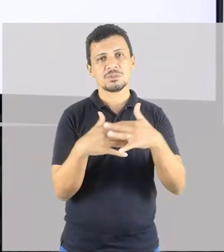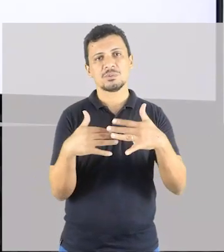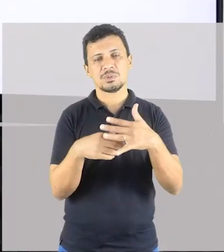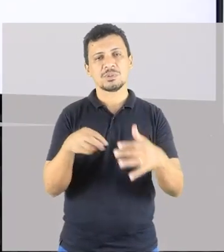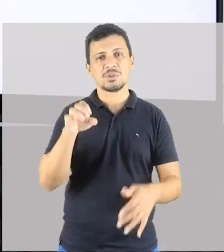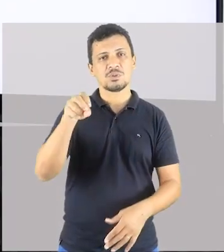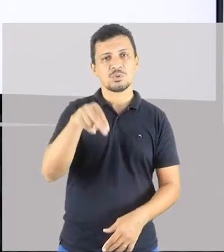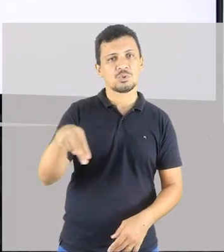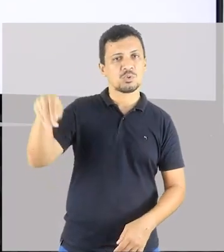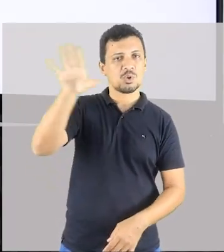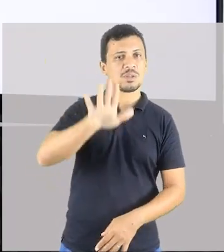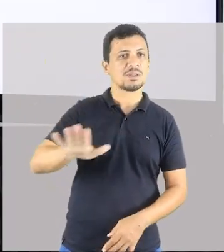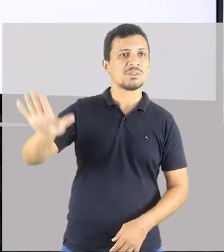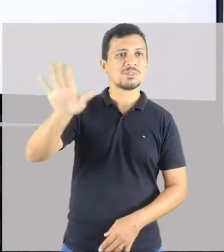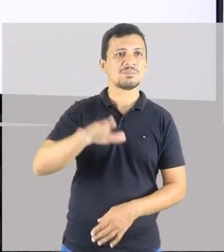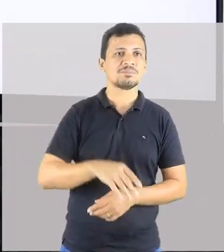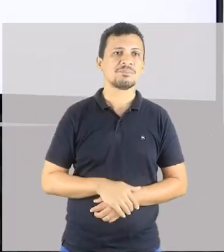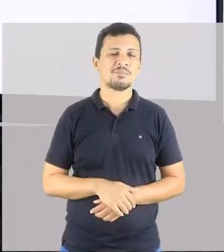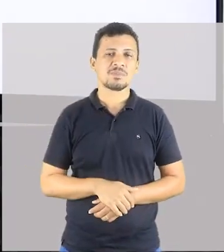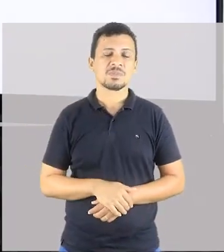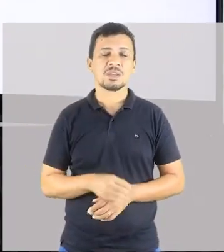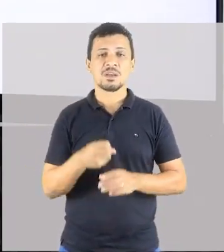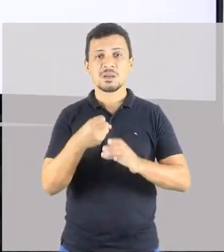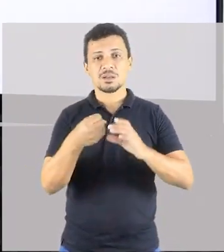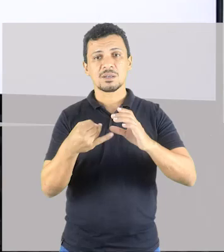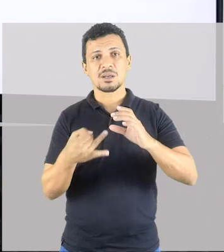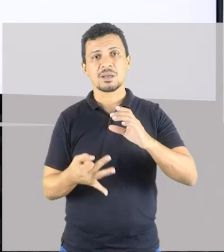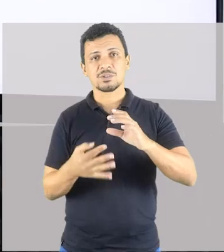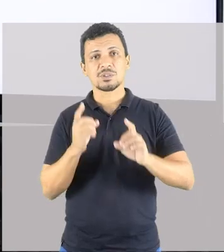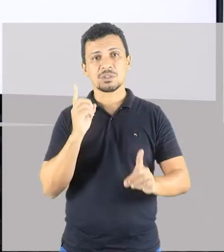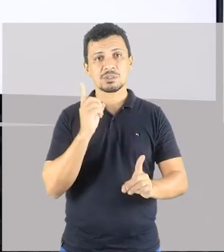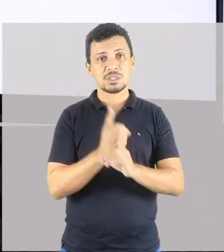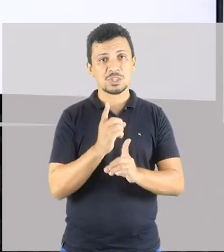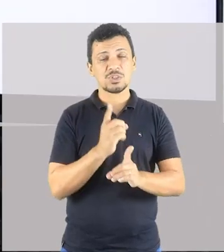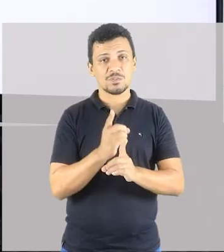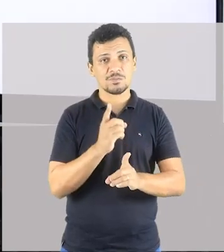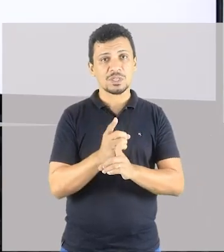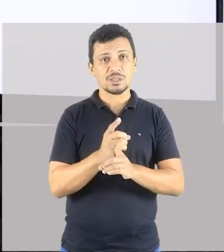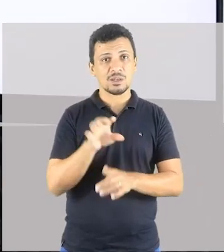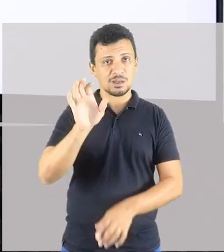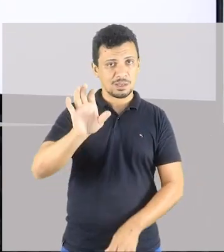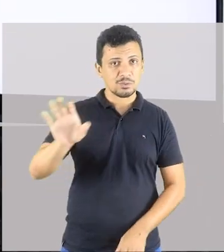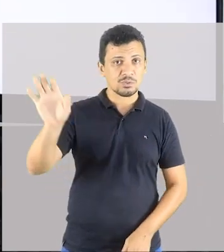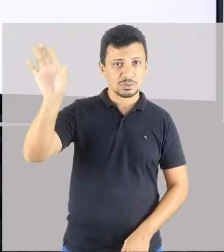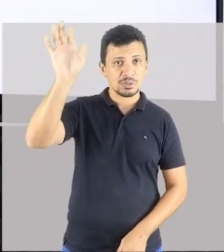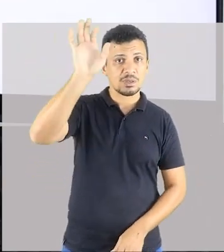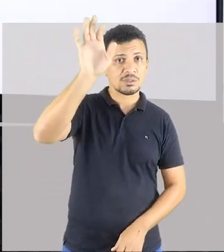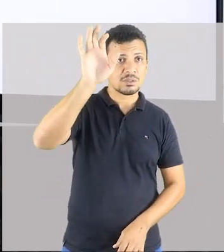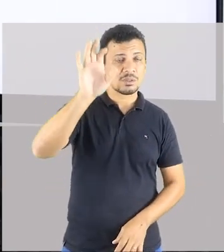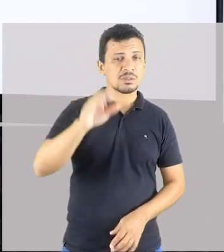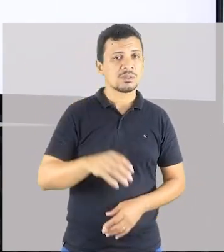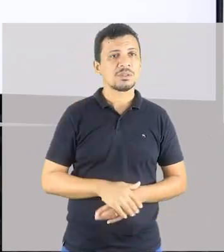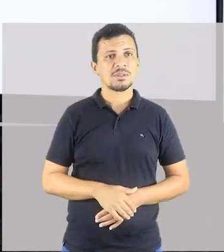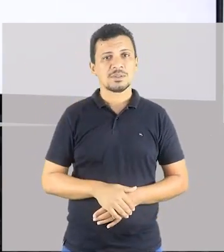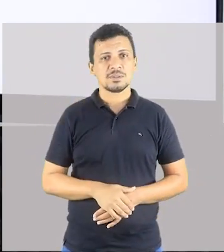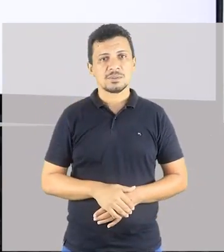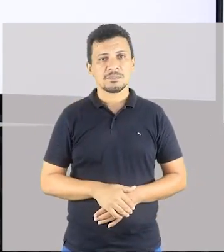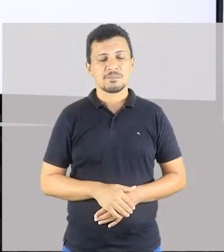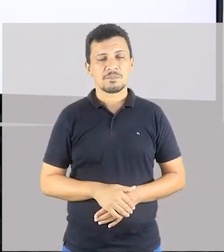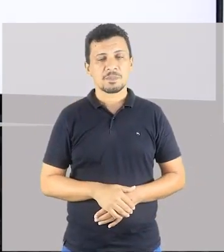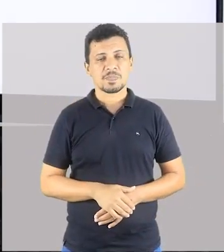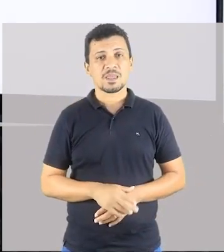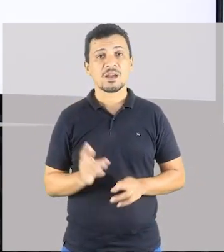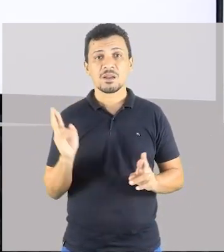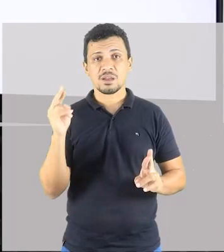Nordeste. Na verdade, a característica que identifica esse regionalismo, né, do modernismo, com